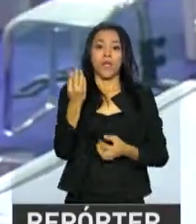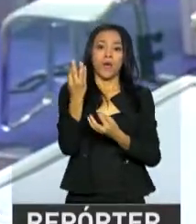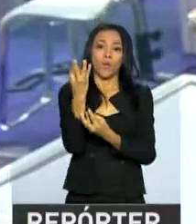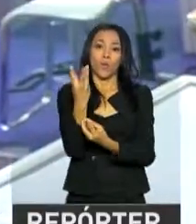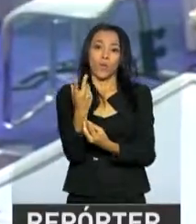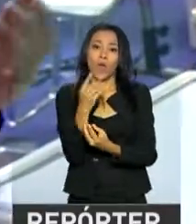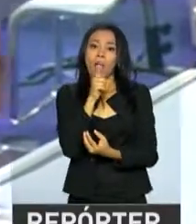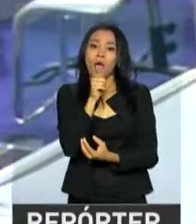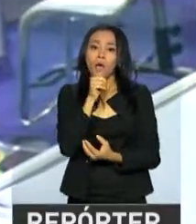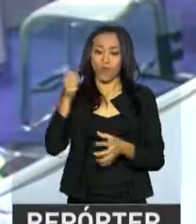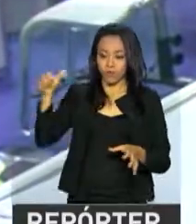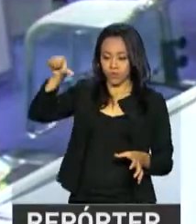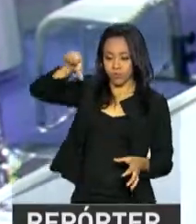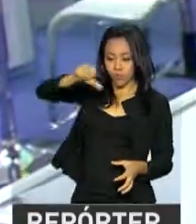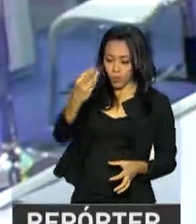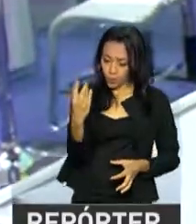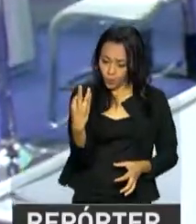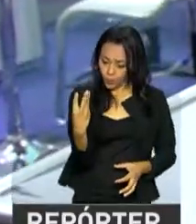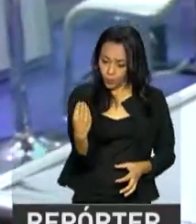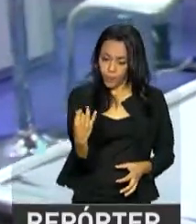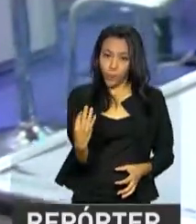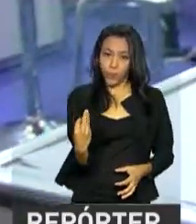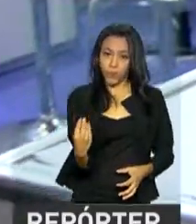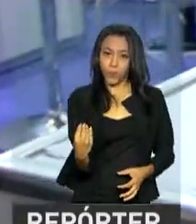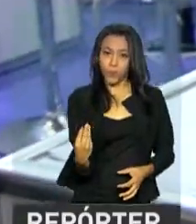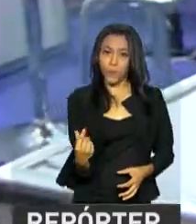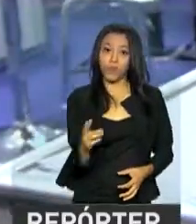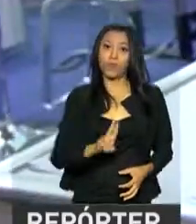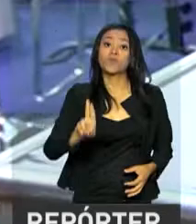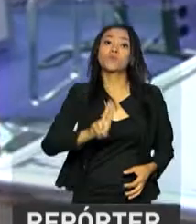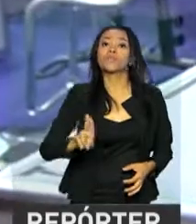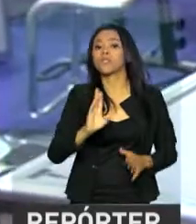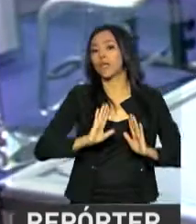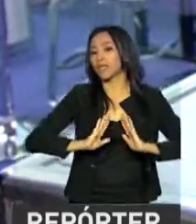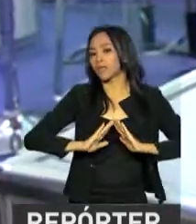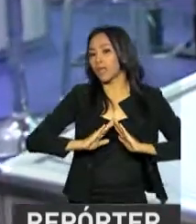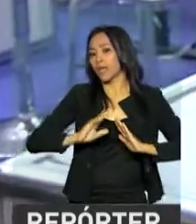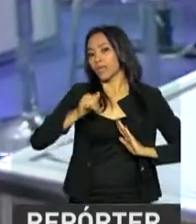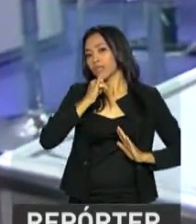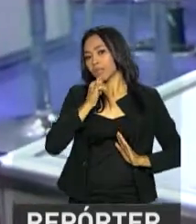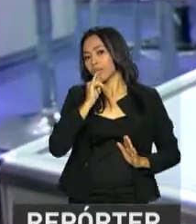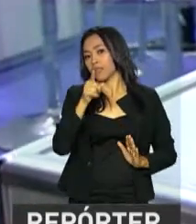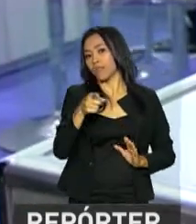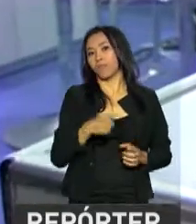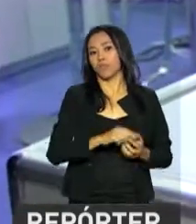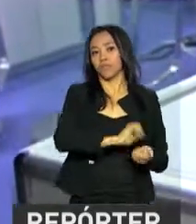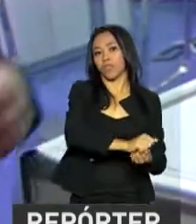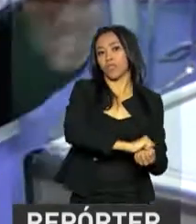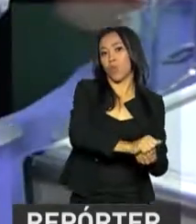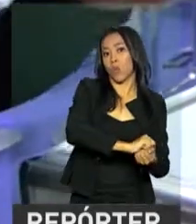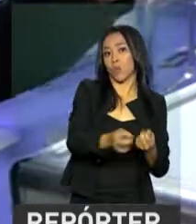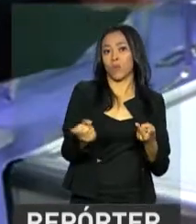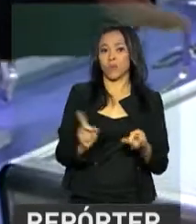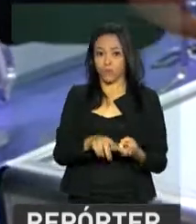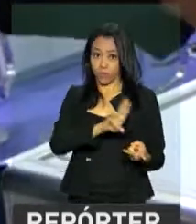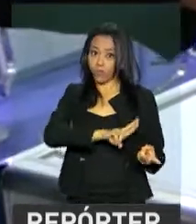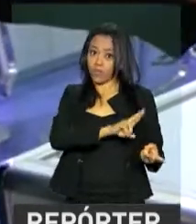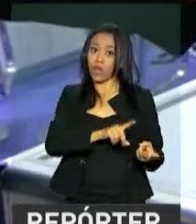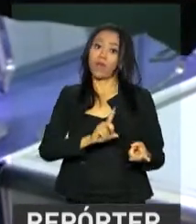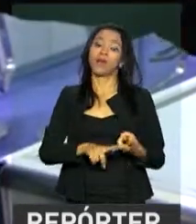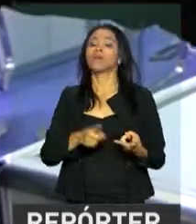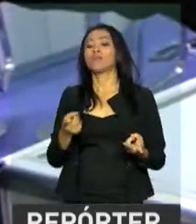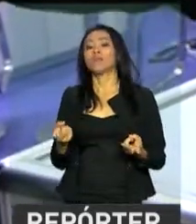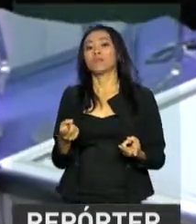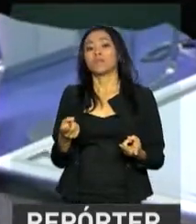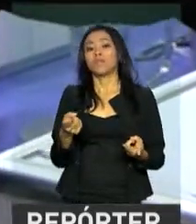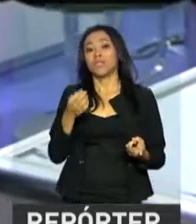água que foi utilizada em casa, do vaso, das louças, e passa por